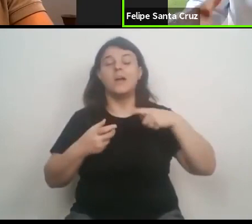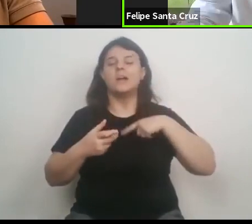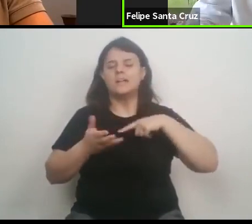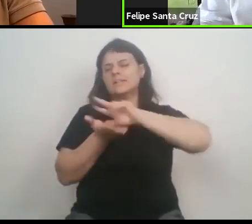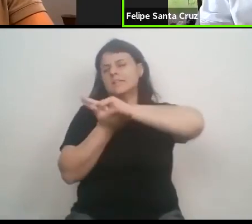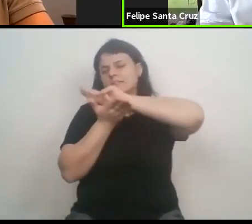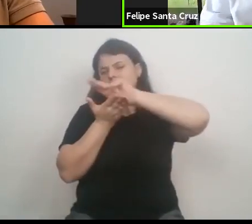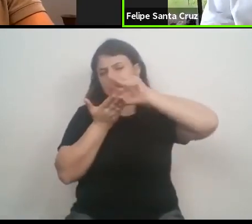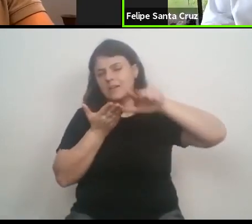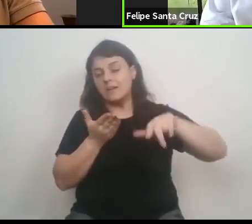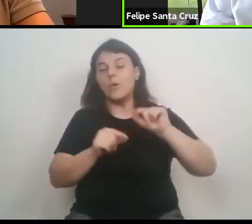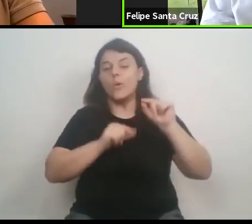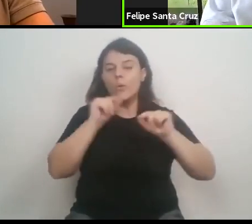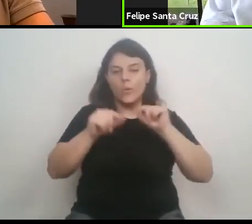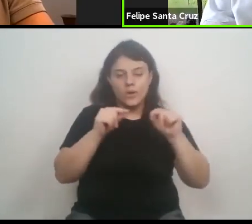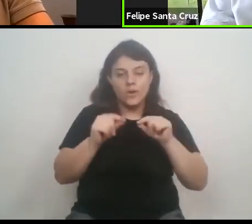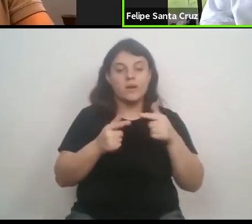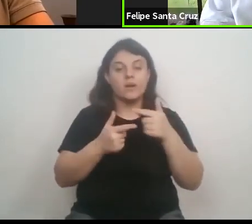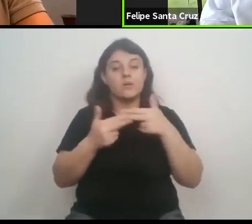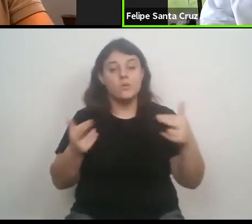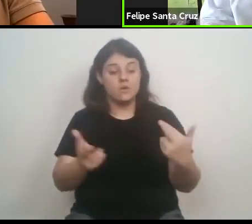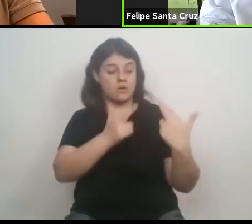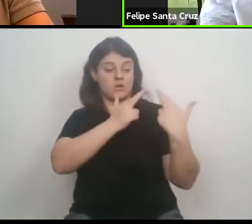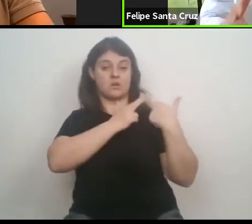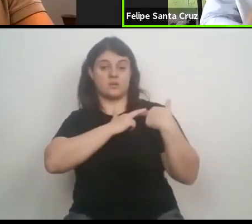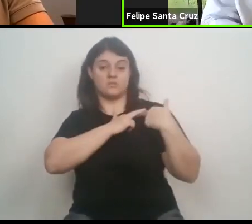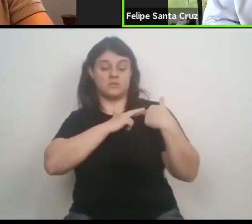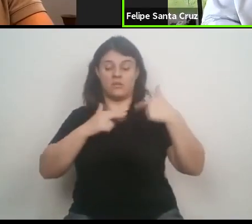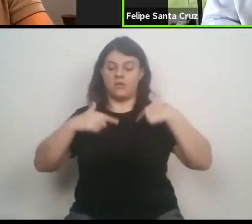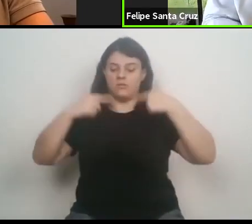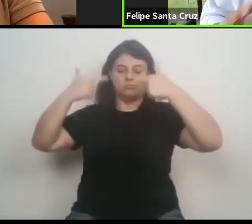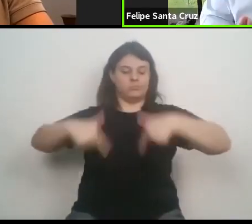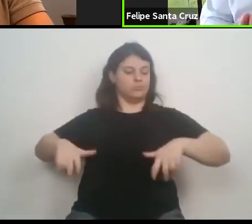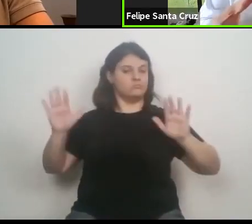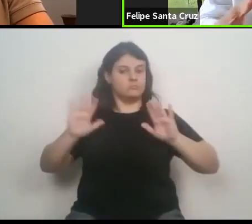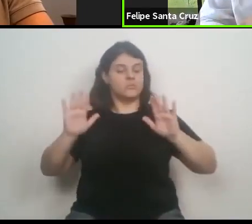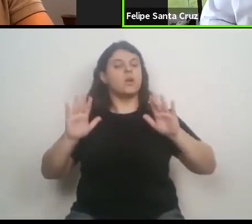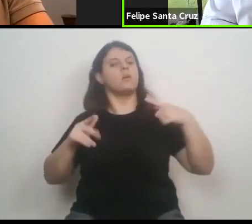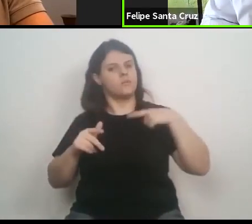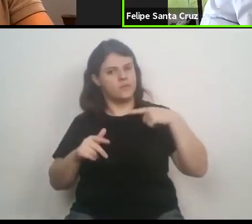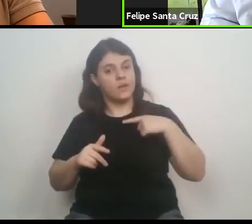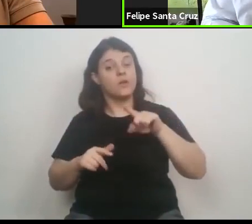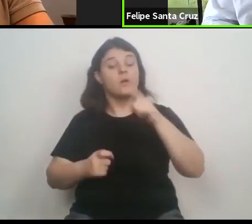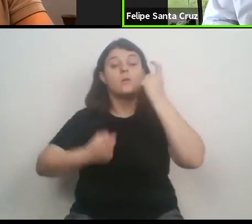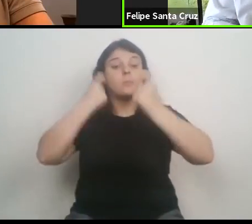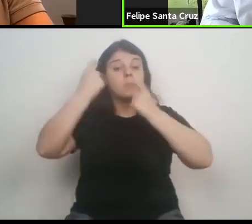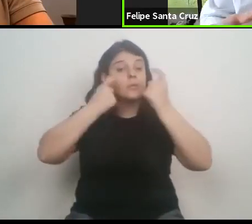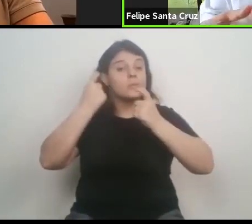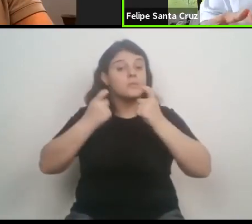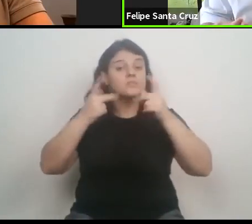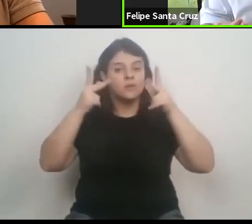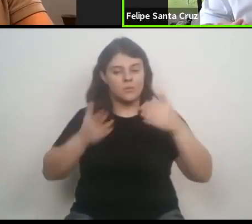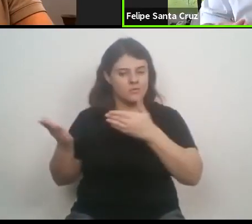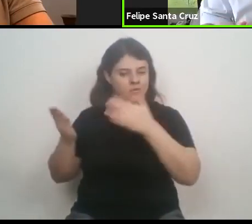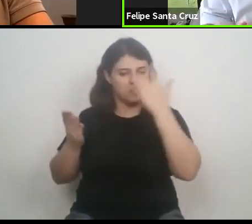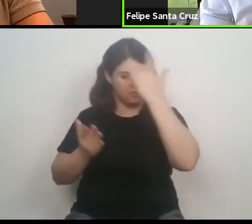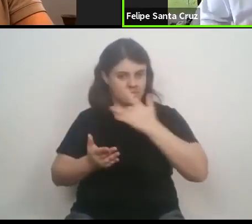são desoneradas de responsabilidade. Agora, a preocupação é, como disse o Haddad, que